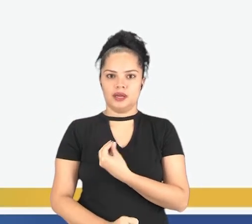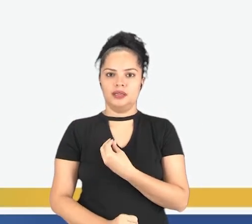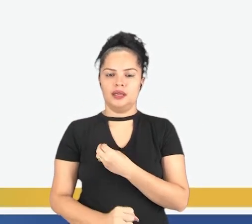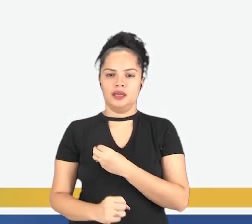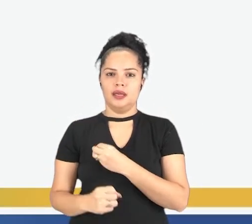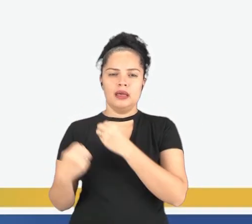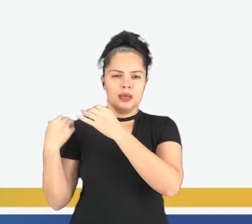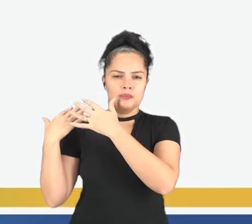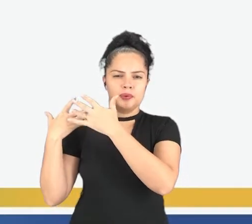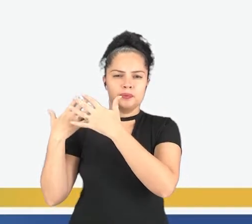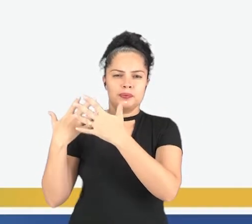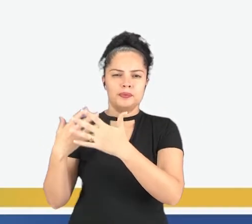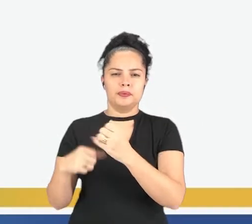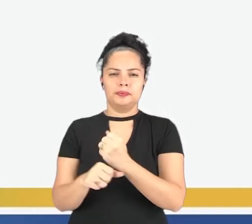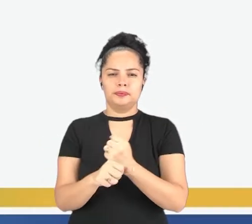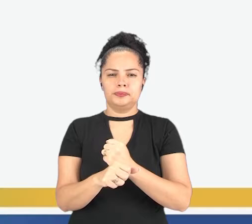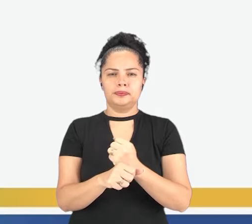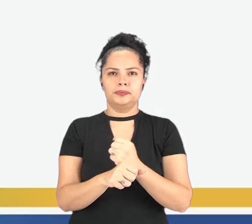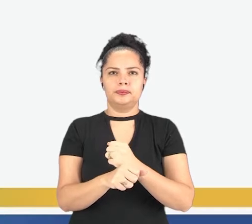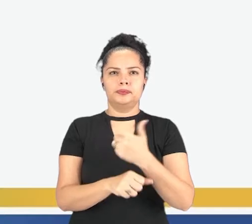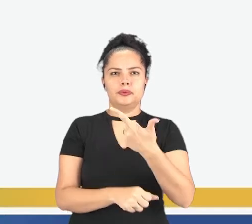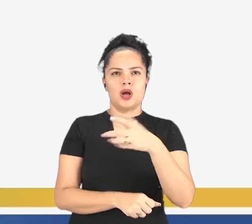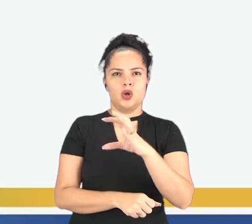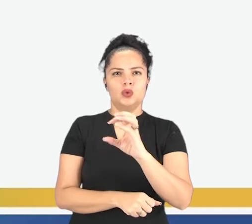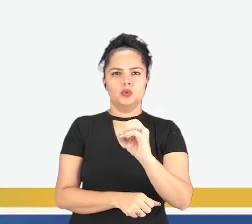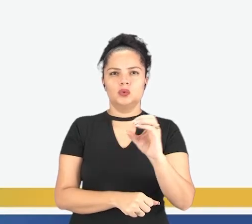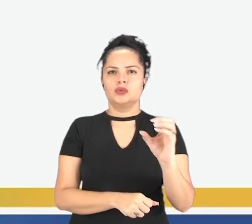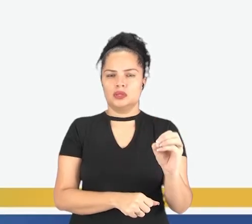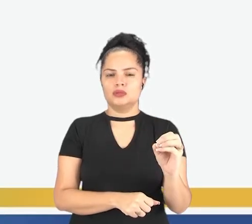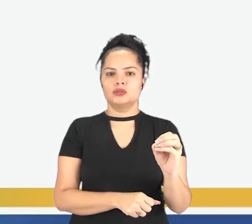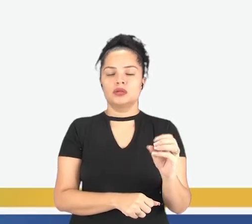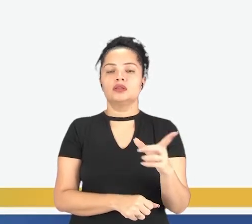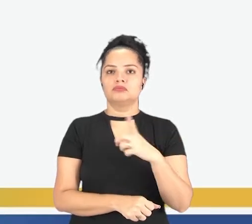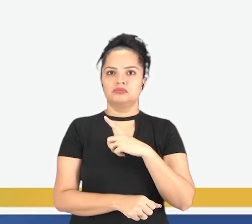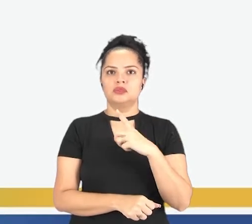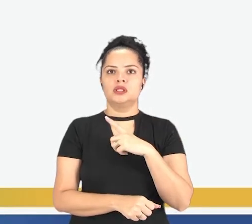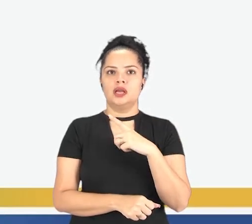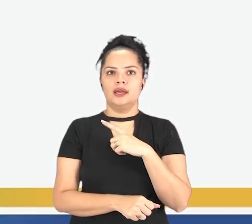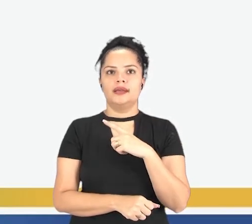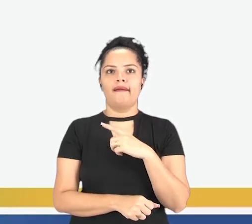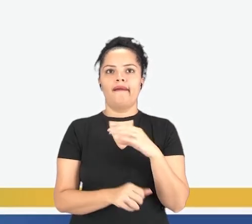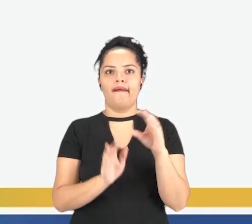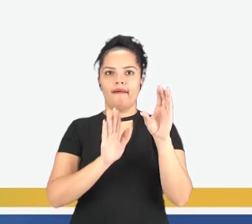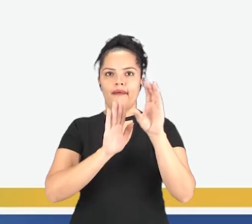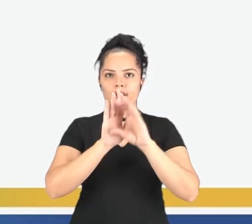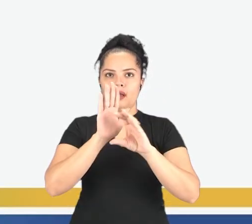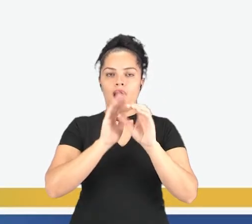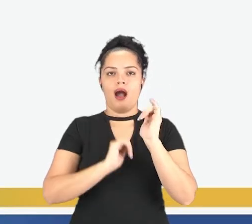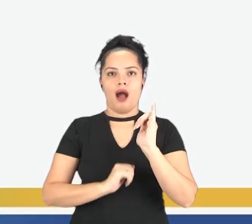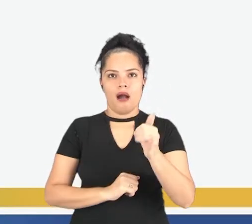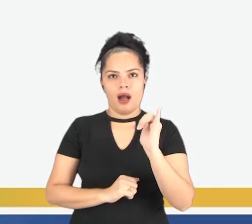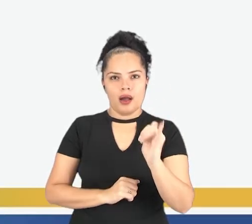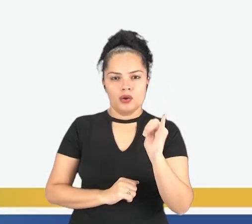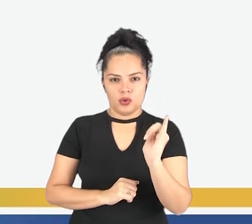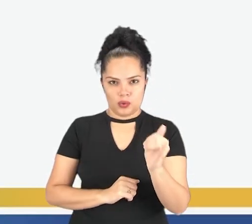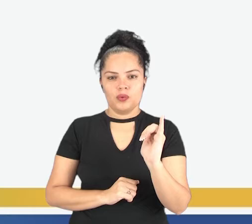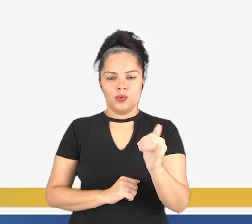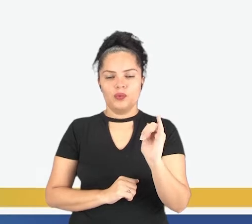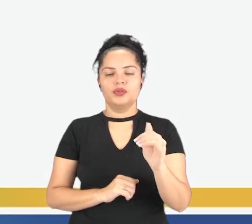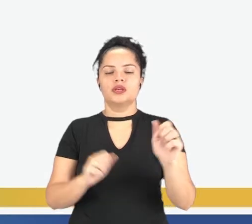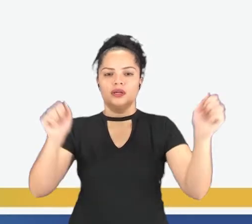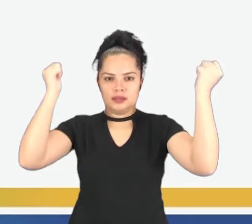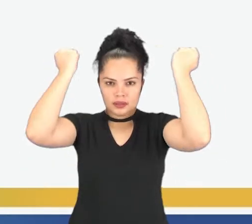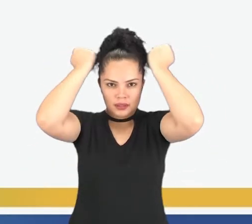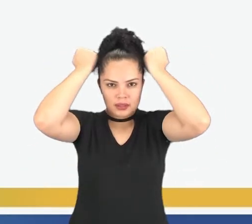anos. Um relato alternativo a este é dado por uma crônica maia da era colonial, em que se